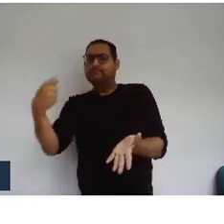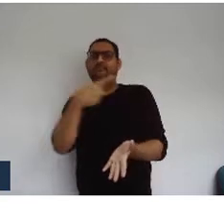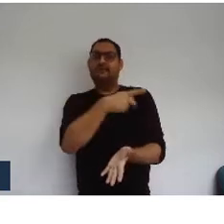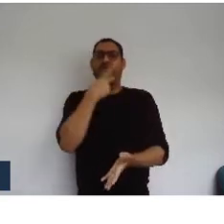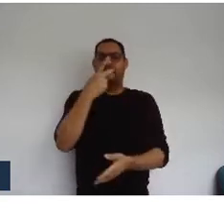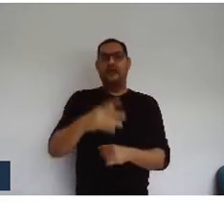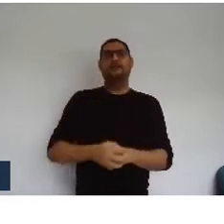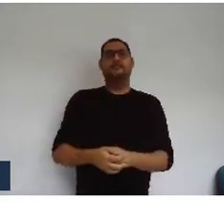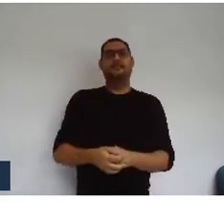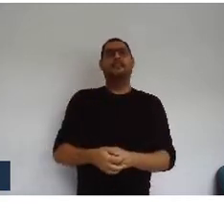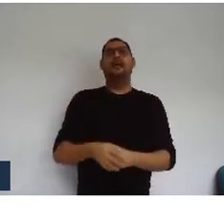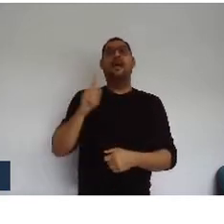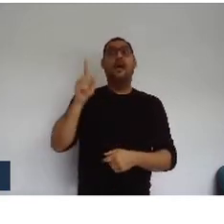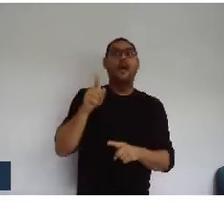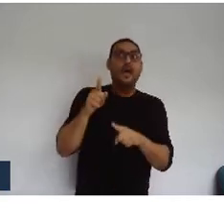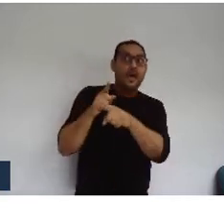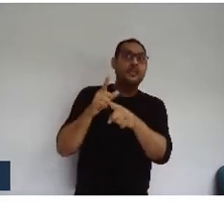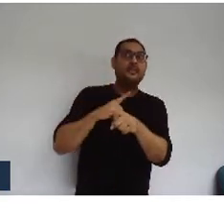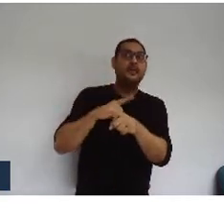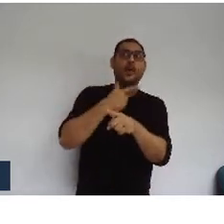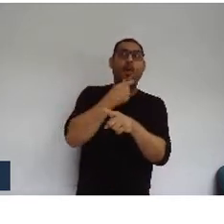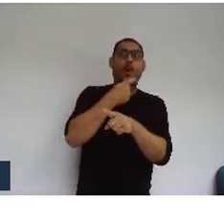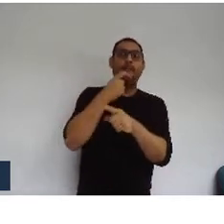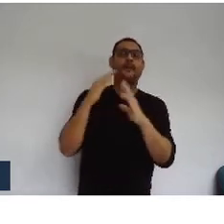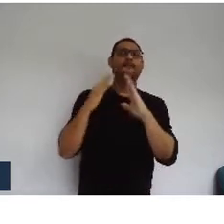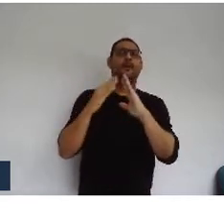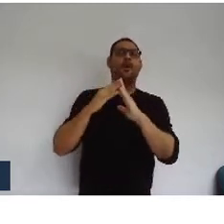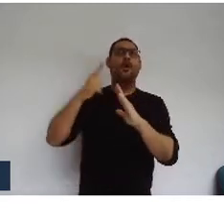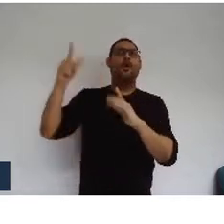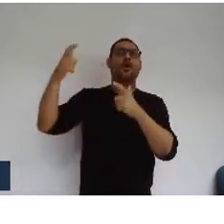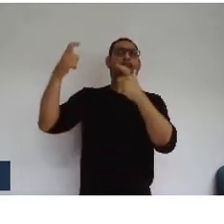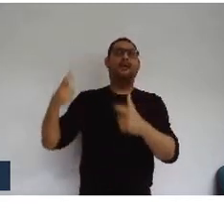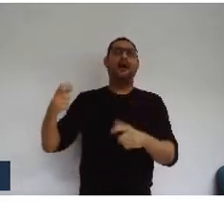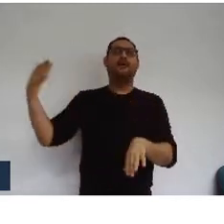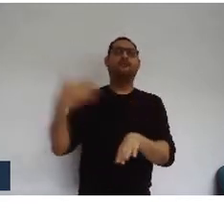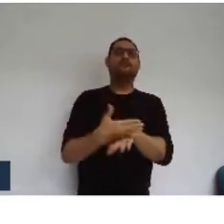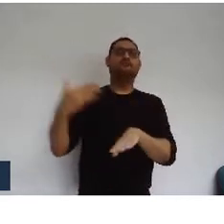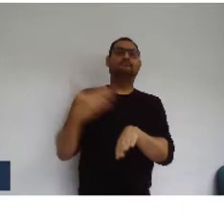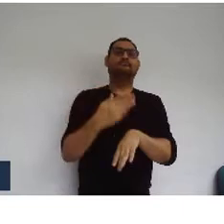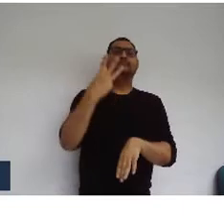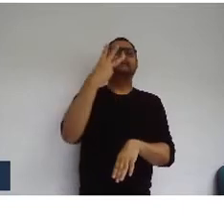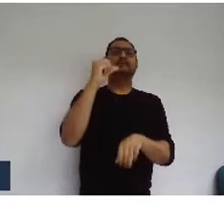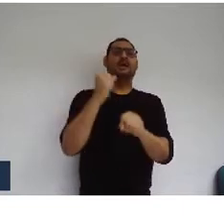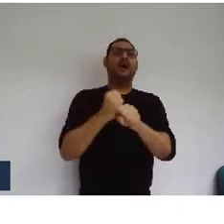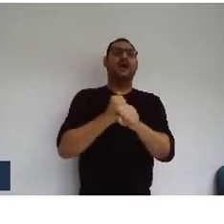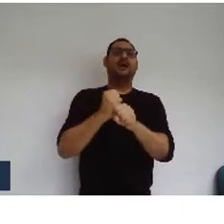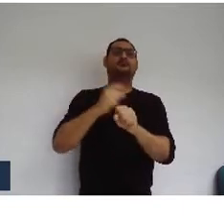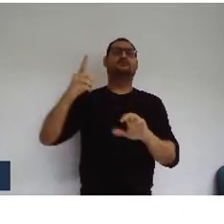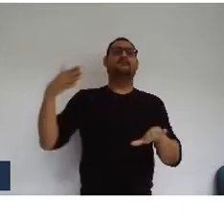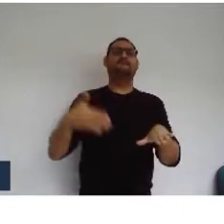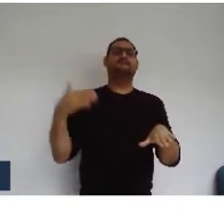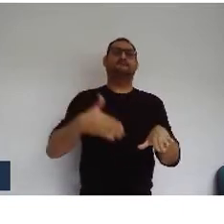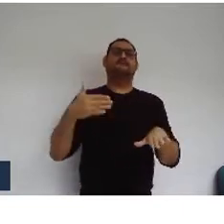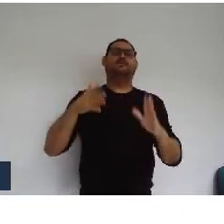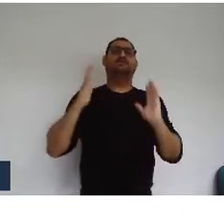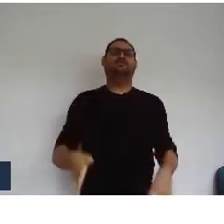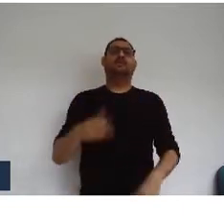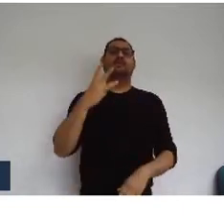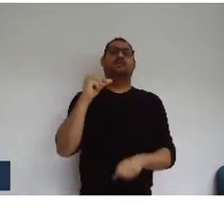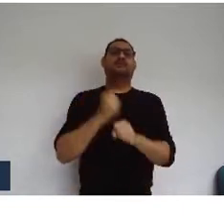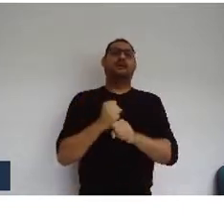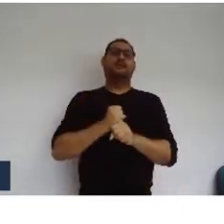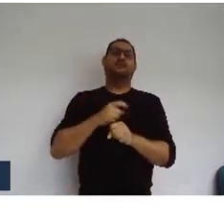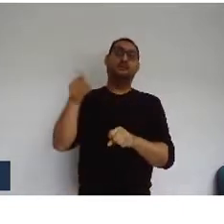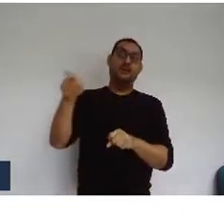um senhor que mora em tal bairro, ele vem aqui há mais de 30 anos, frequenta há mais de 30 anos.